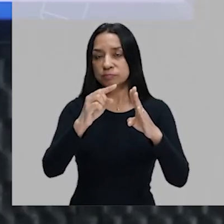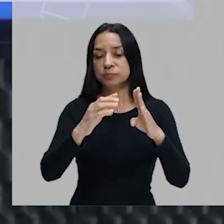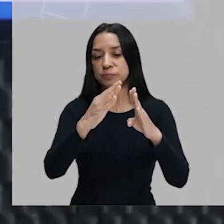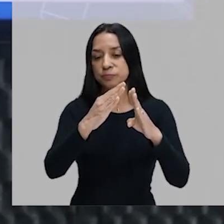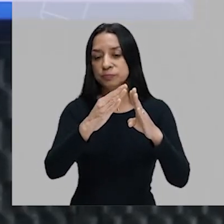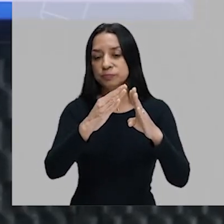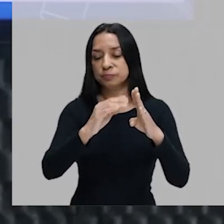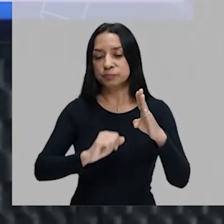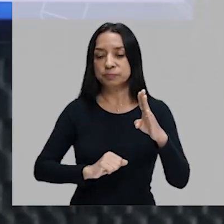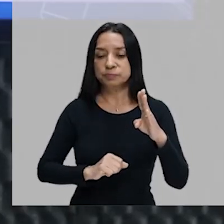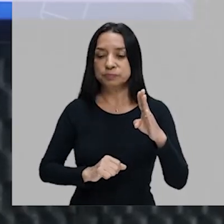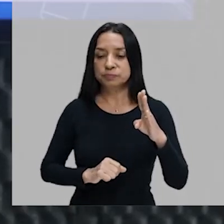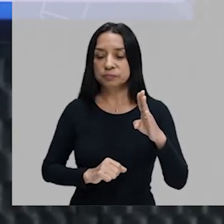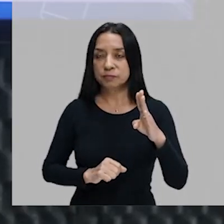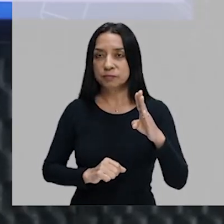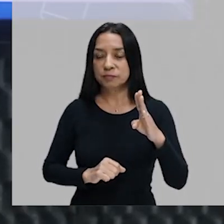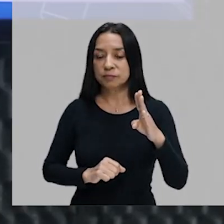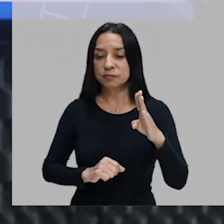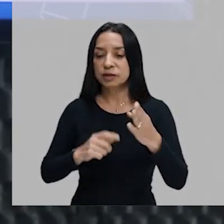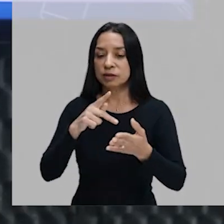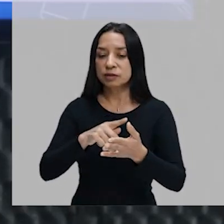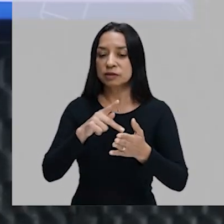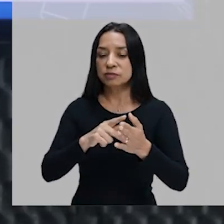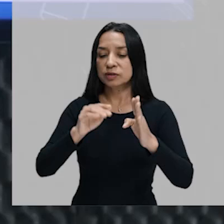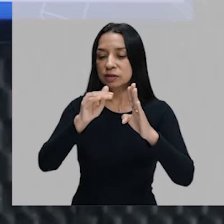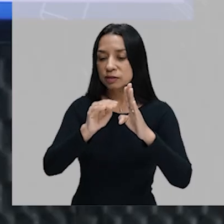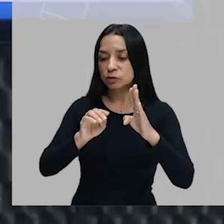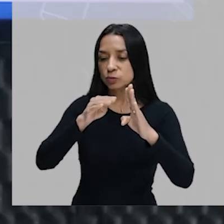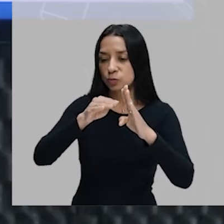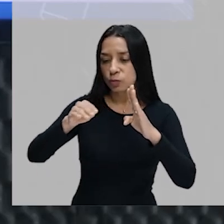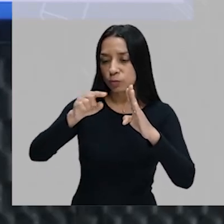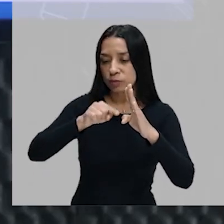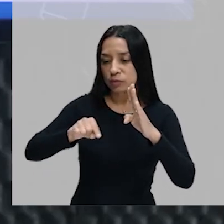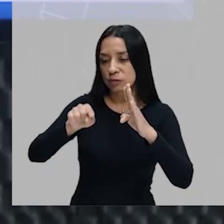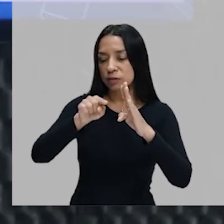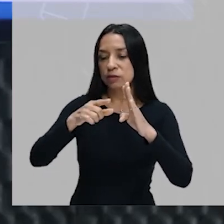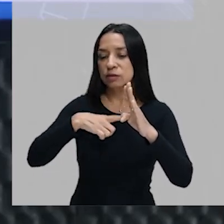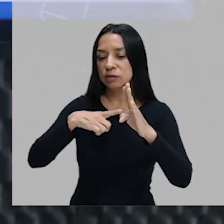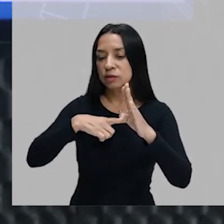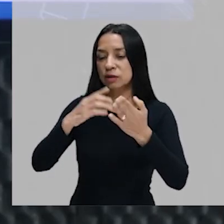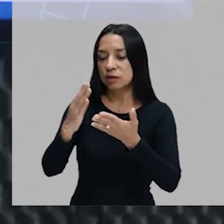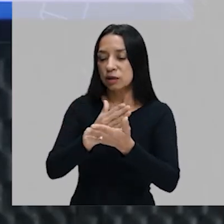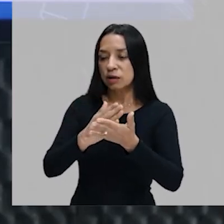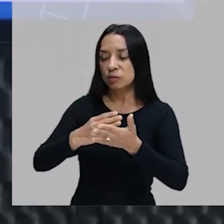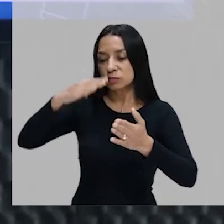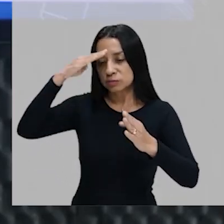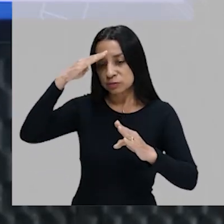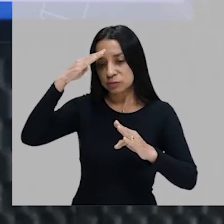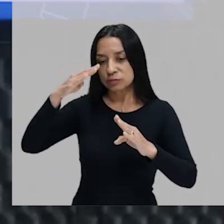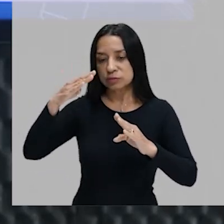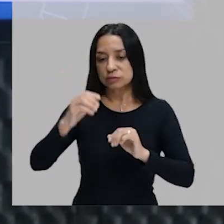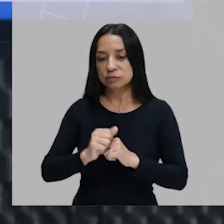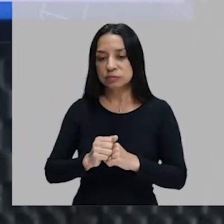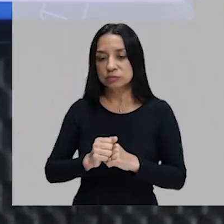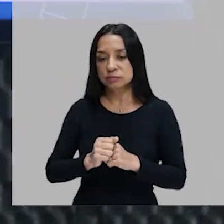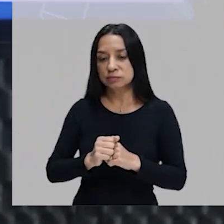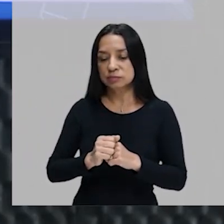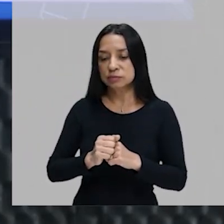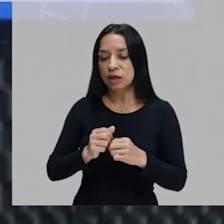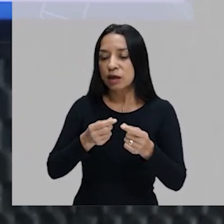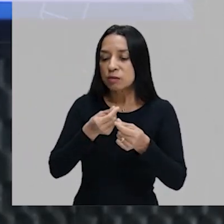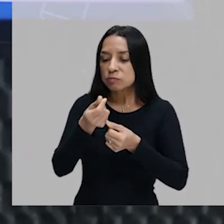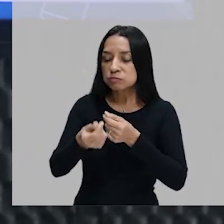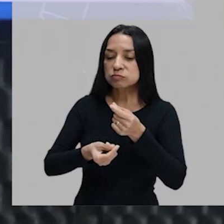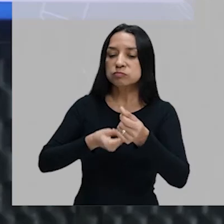pirâmide. Na verdade, no corpo dessa pirâmide, nós temos alguns soldados,